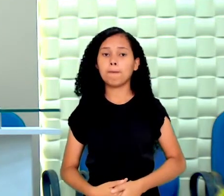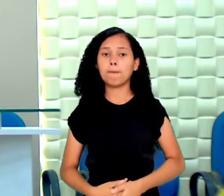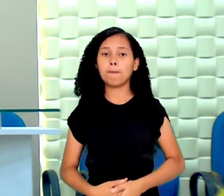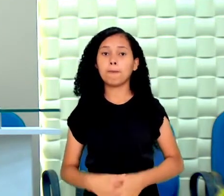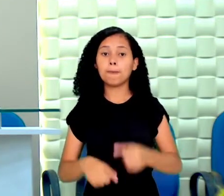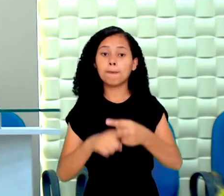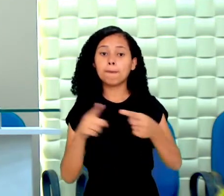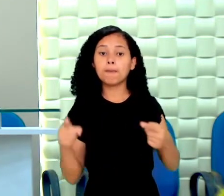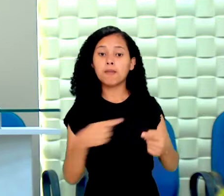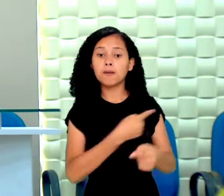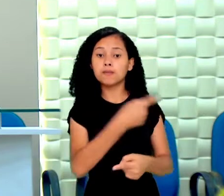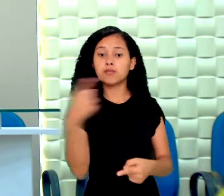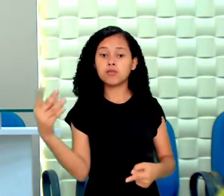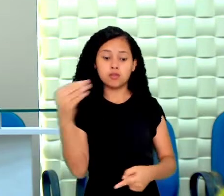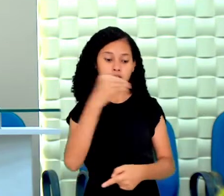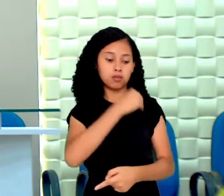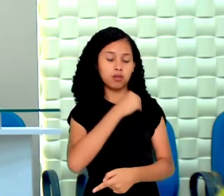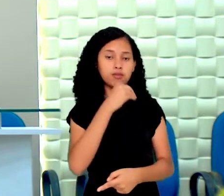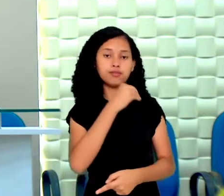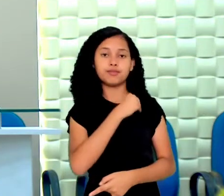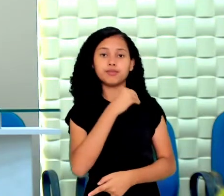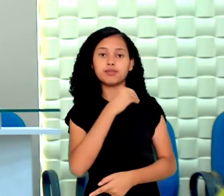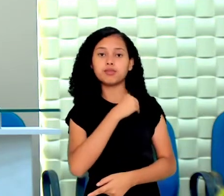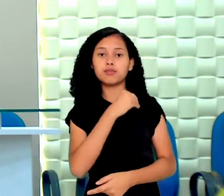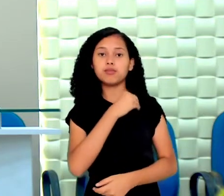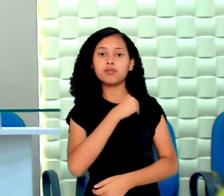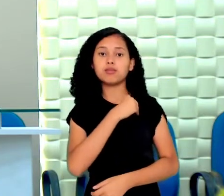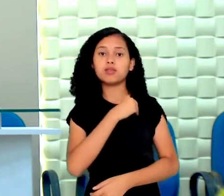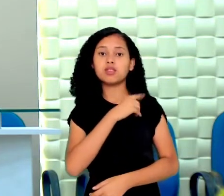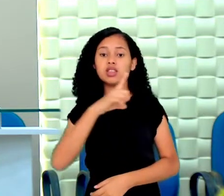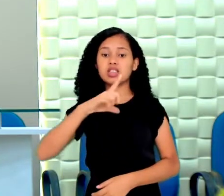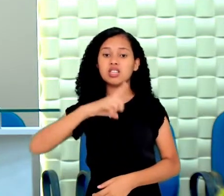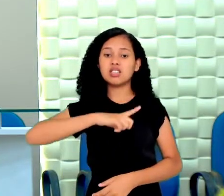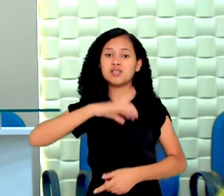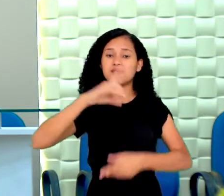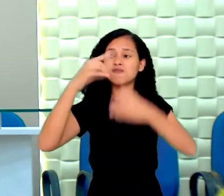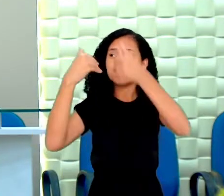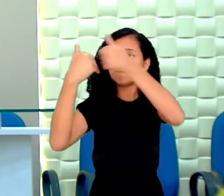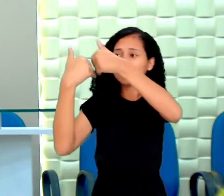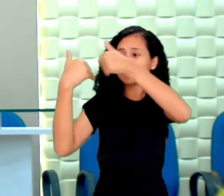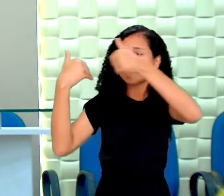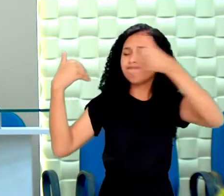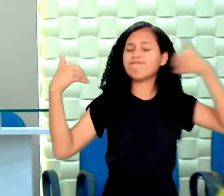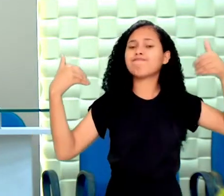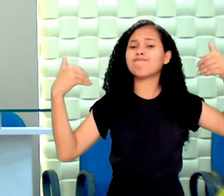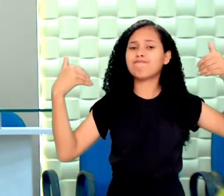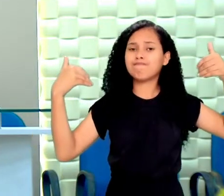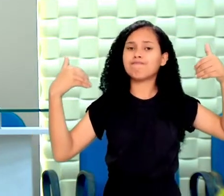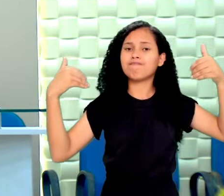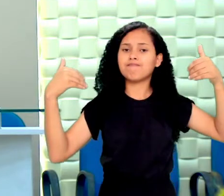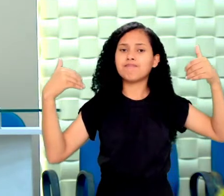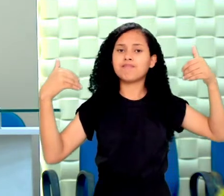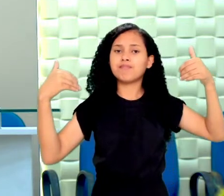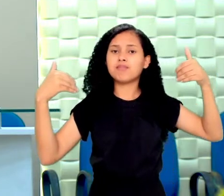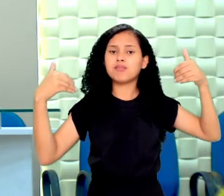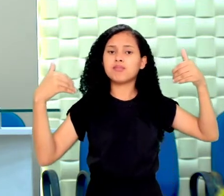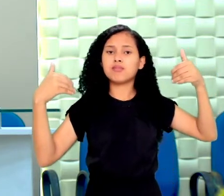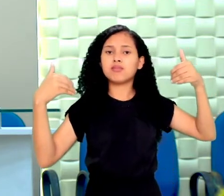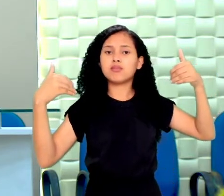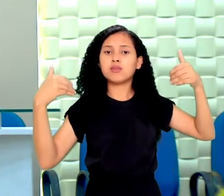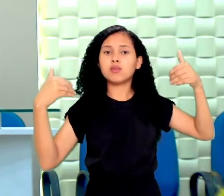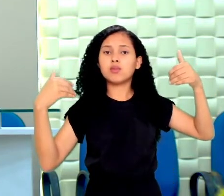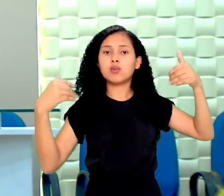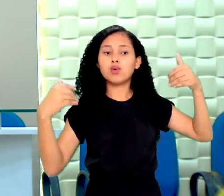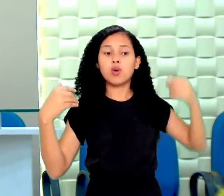as vossas iniquidades fazem separação entre